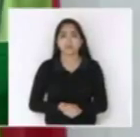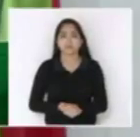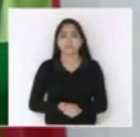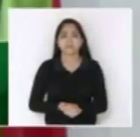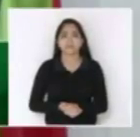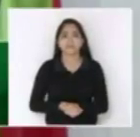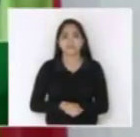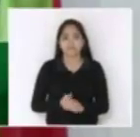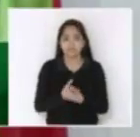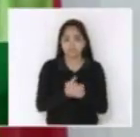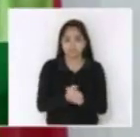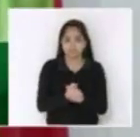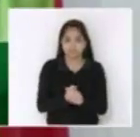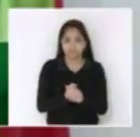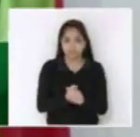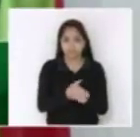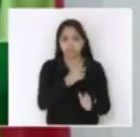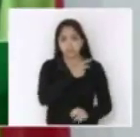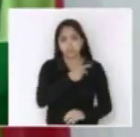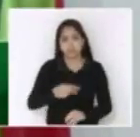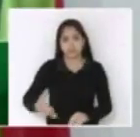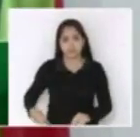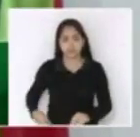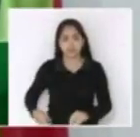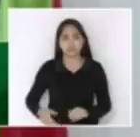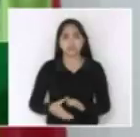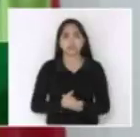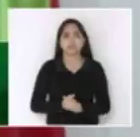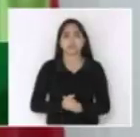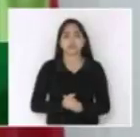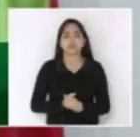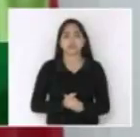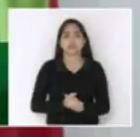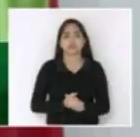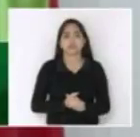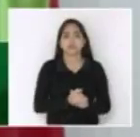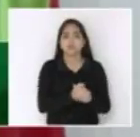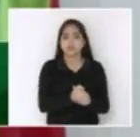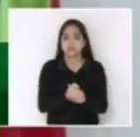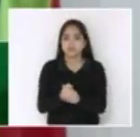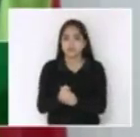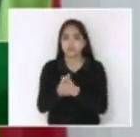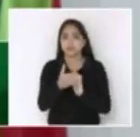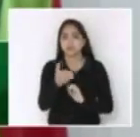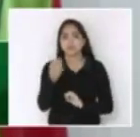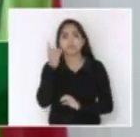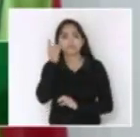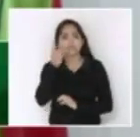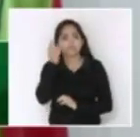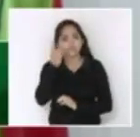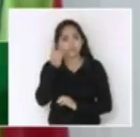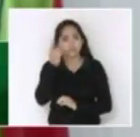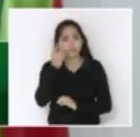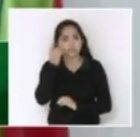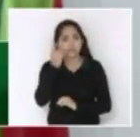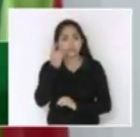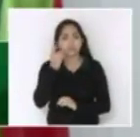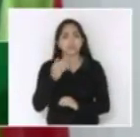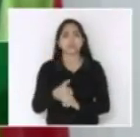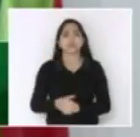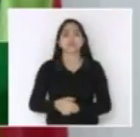Gostaria de saudar nosso presidente, saudando os senhores deputados,